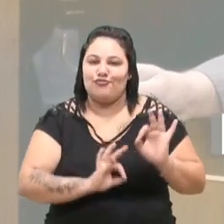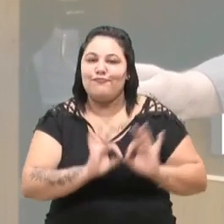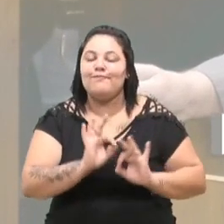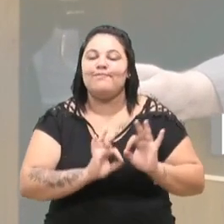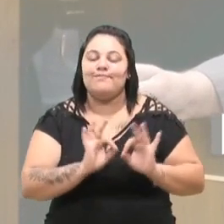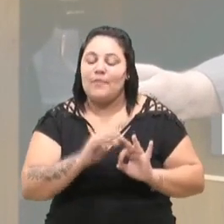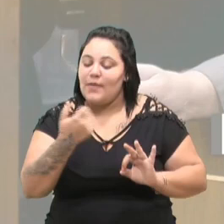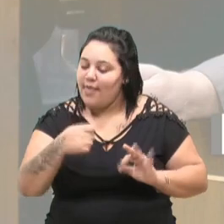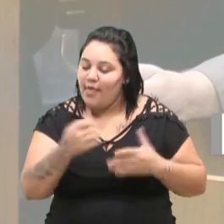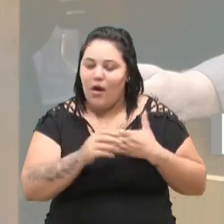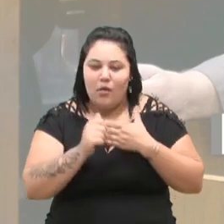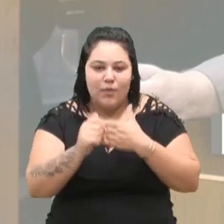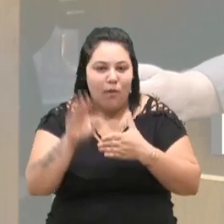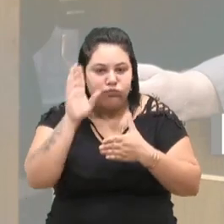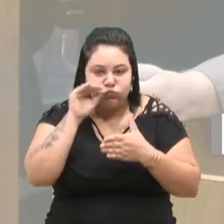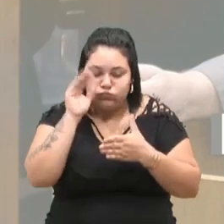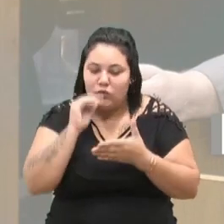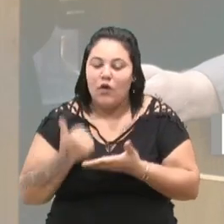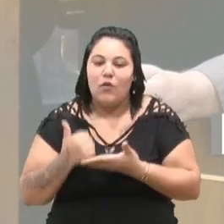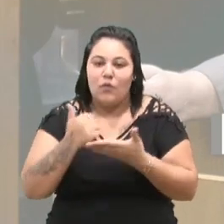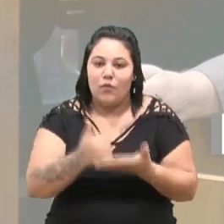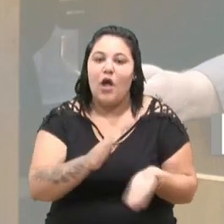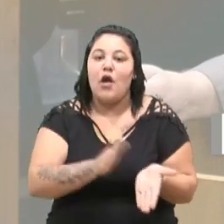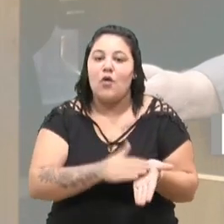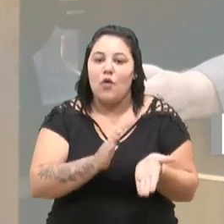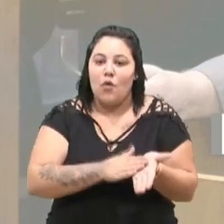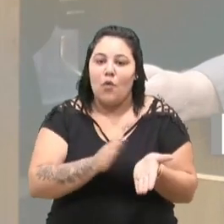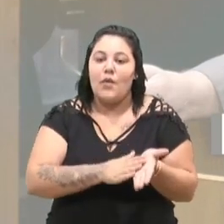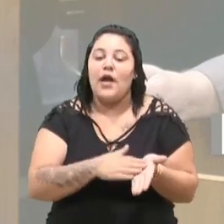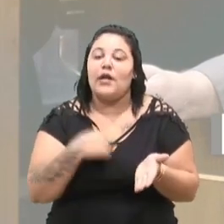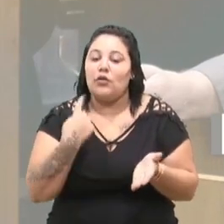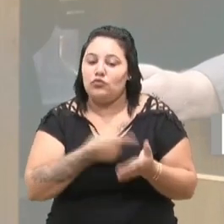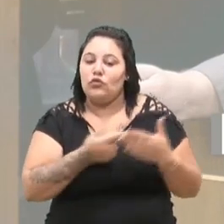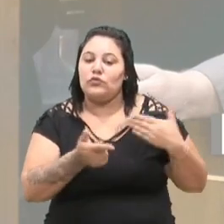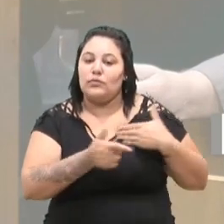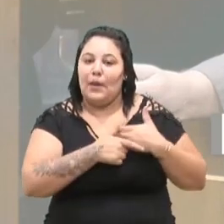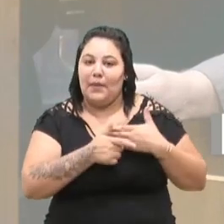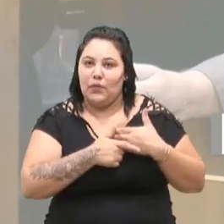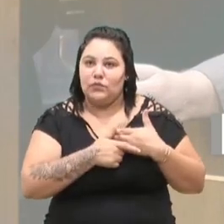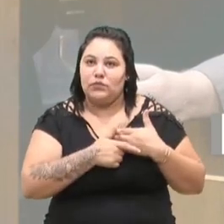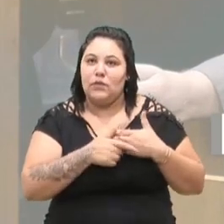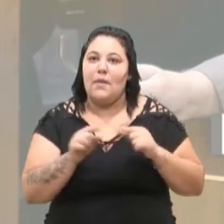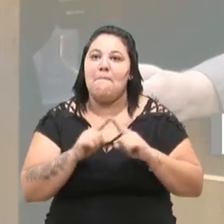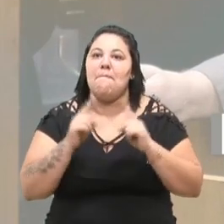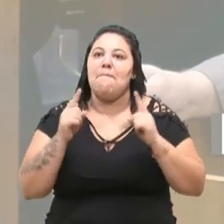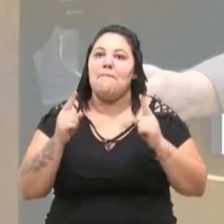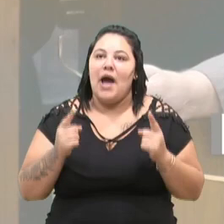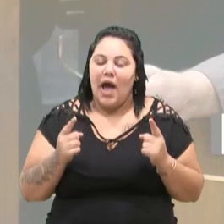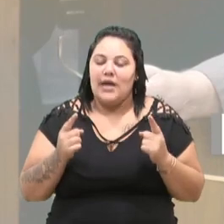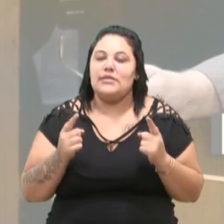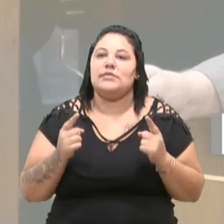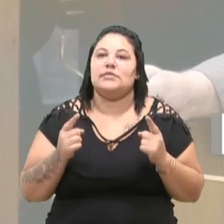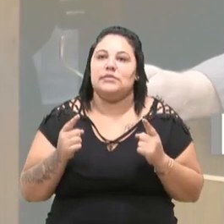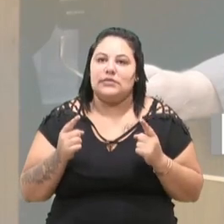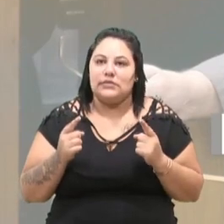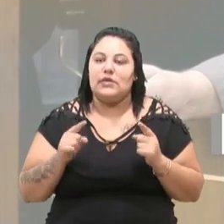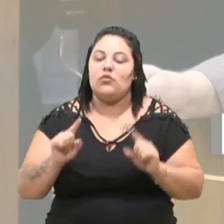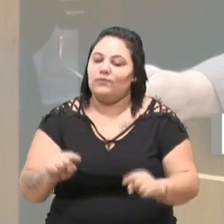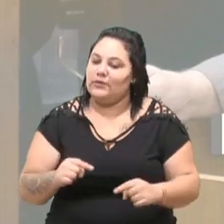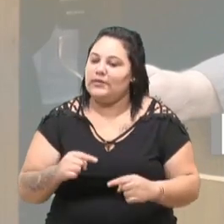Temos que acompanhar, apoiar, cobrar, que é esse o nosso papel, mas é um baita de um